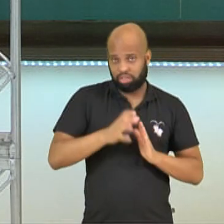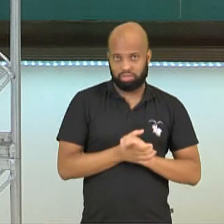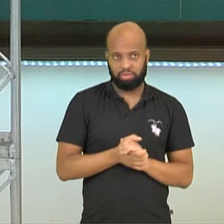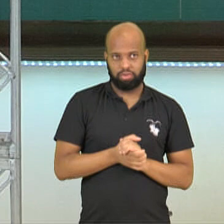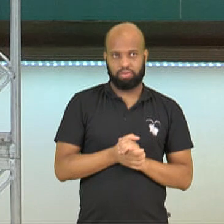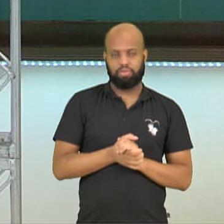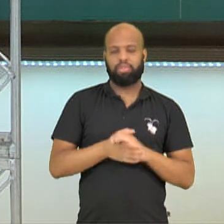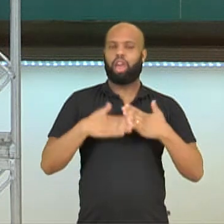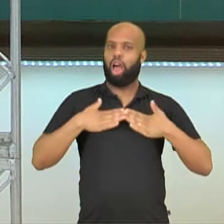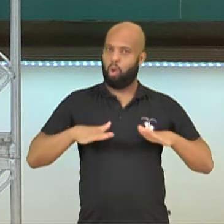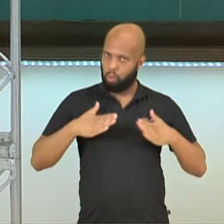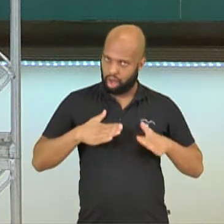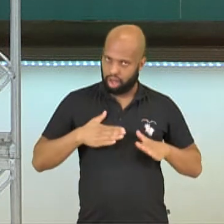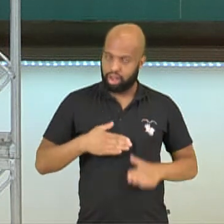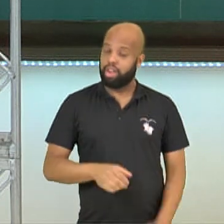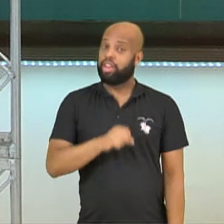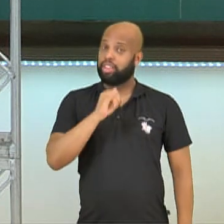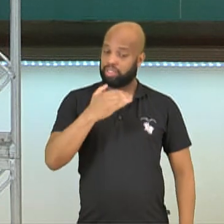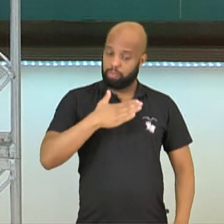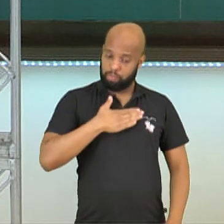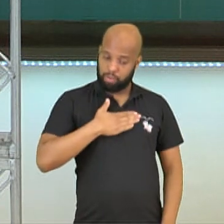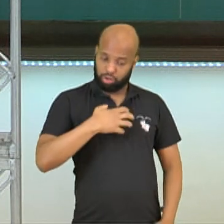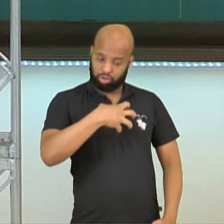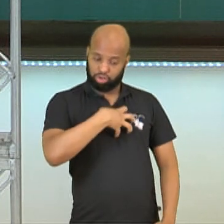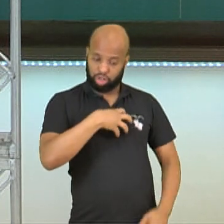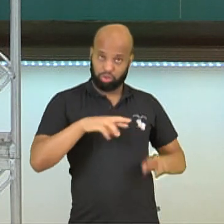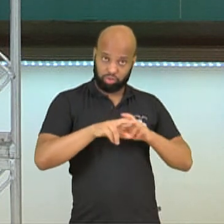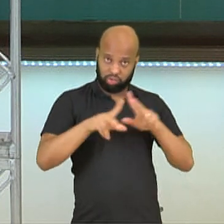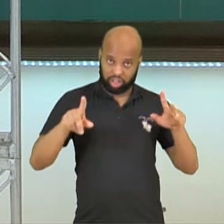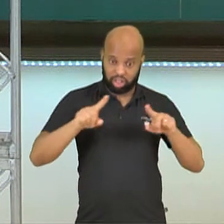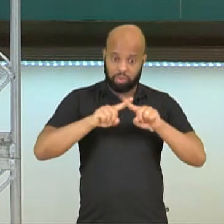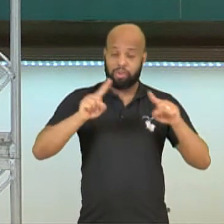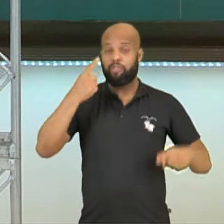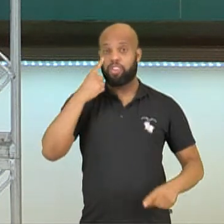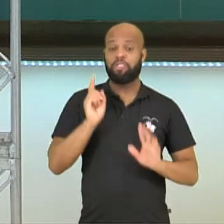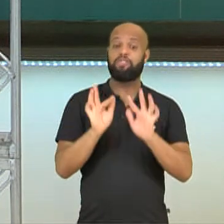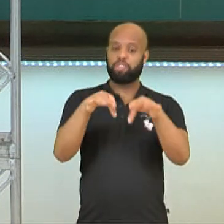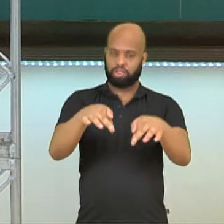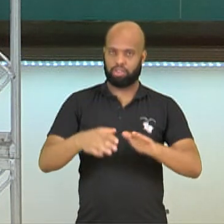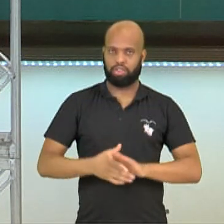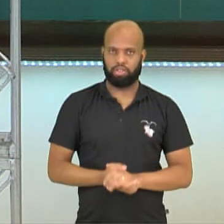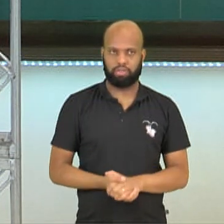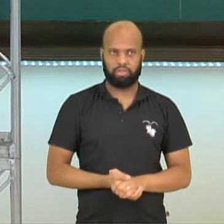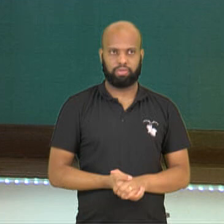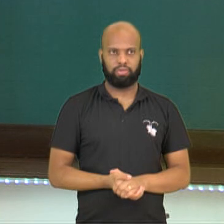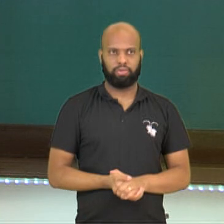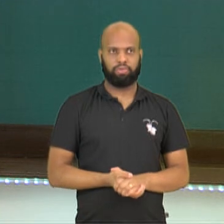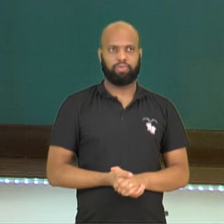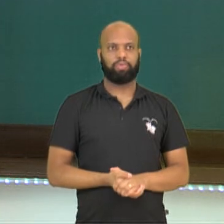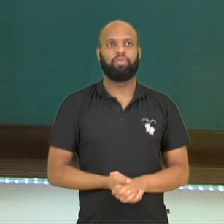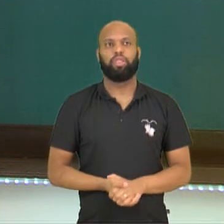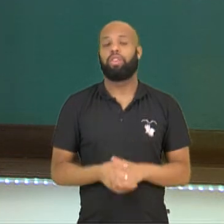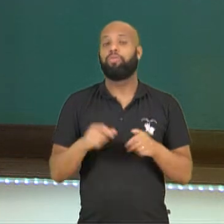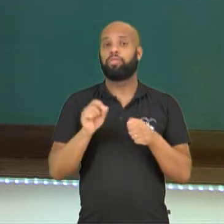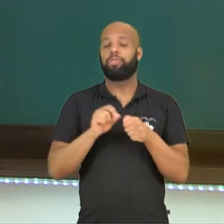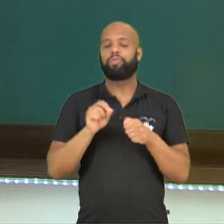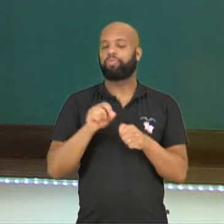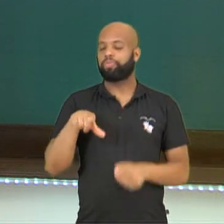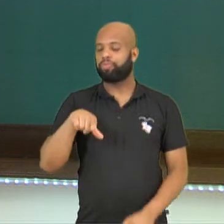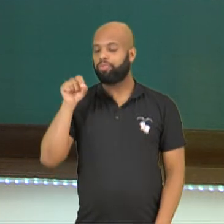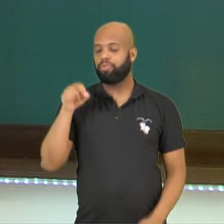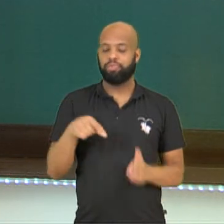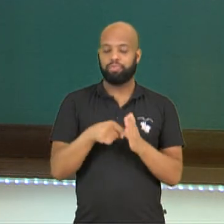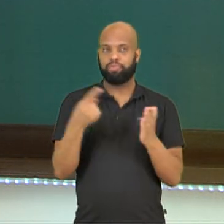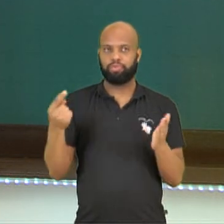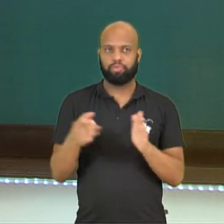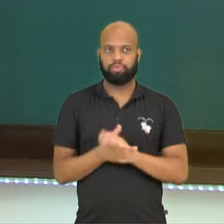fez pode estar certo, mesmo que esteja diferente do que eu vou começar, tá bom? Então, vamos lá. Vamos ver o que nós vamos escolher para